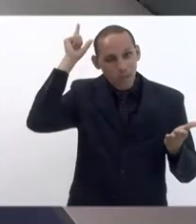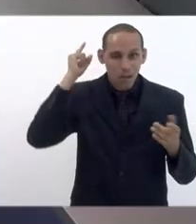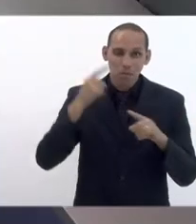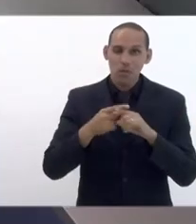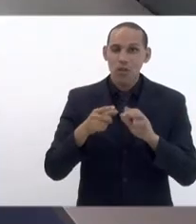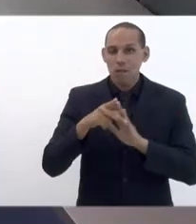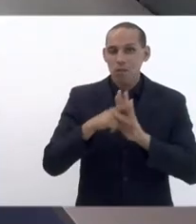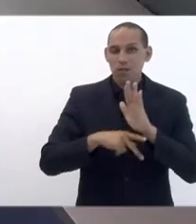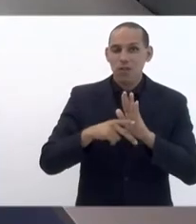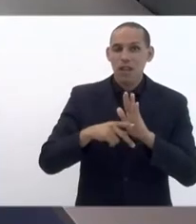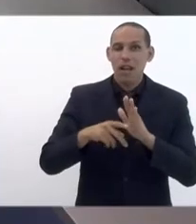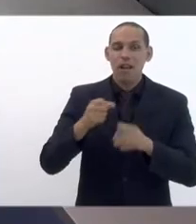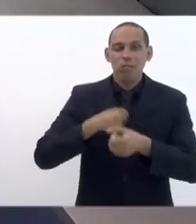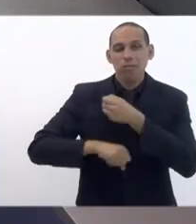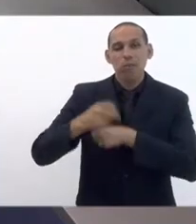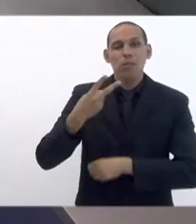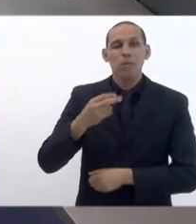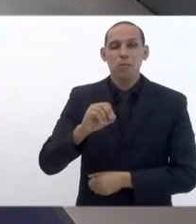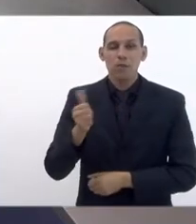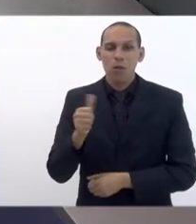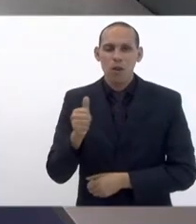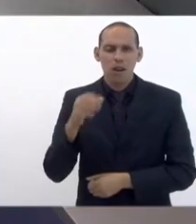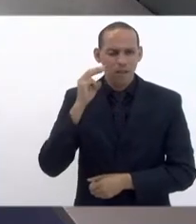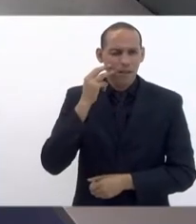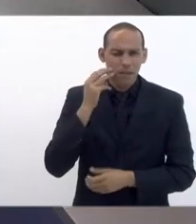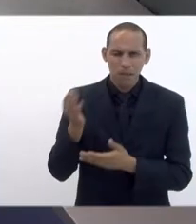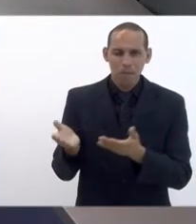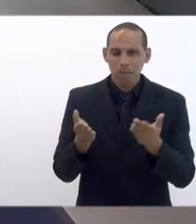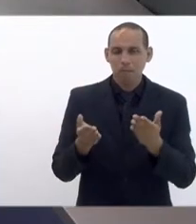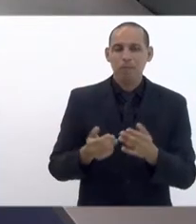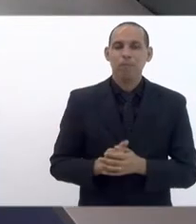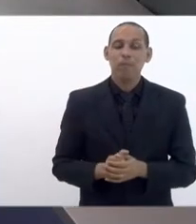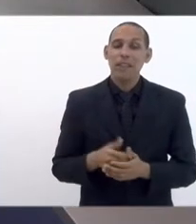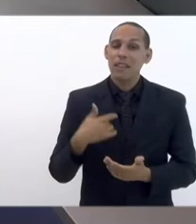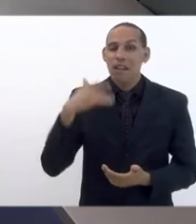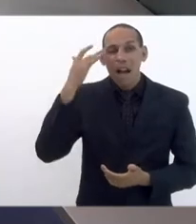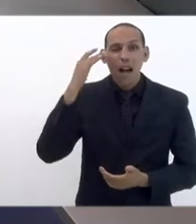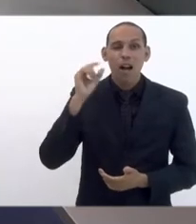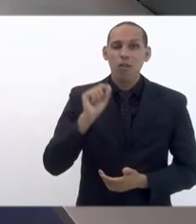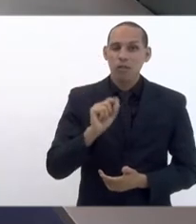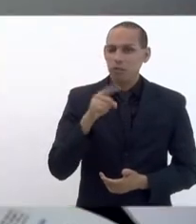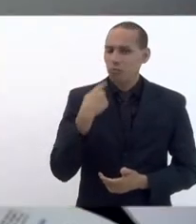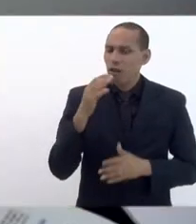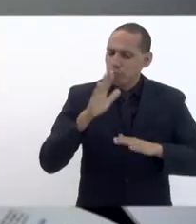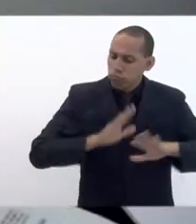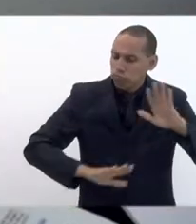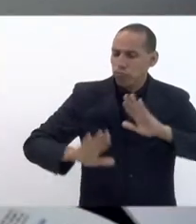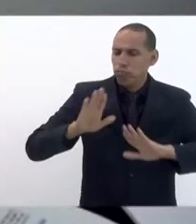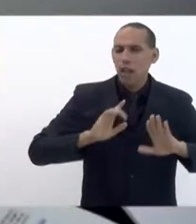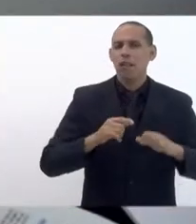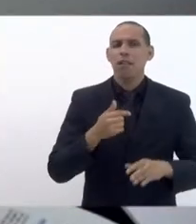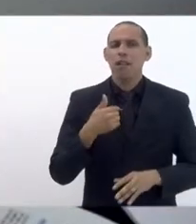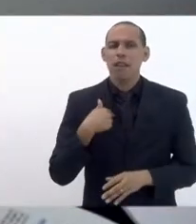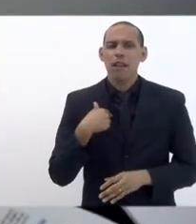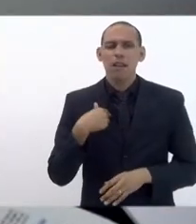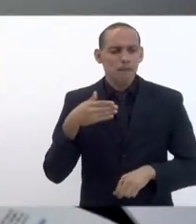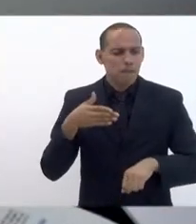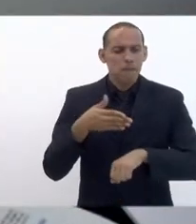2011, Valdec para discutir. Valdec, não, para discutir. Eu acho que a gente tem que ter muito cuidado. Eu participei